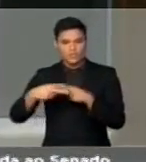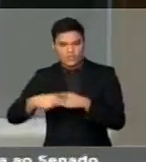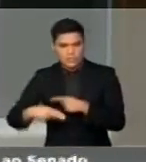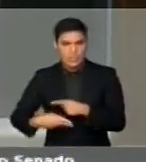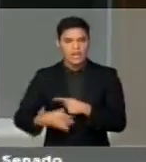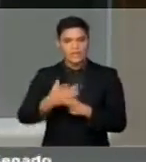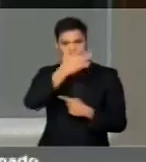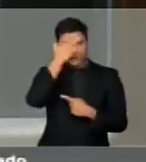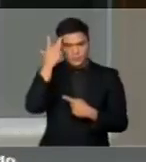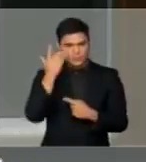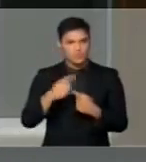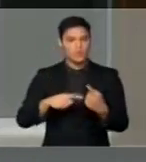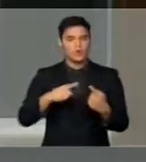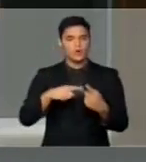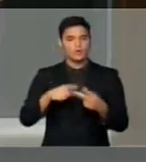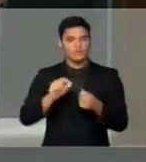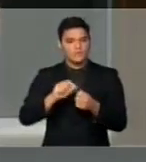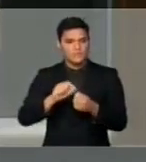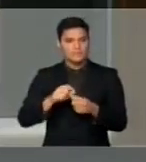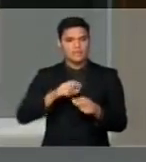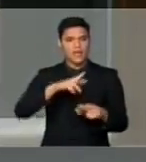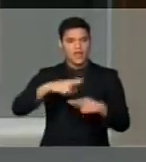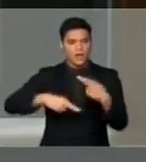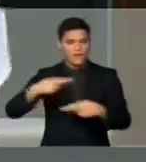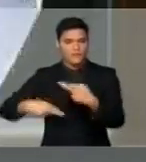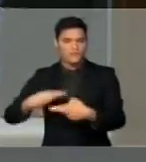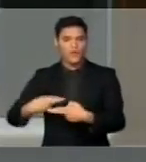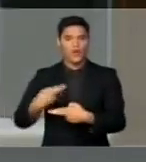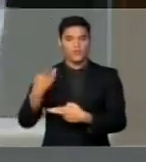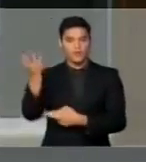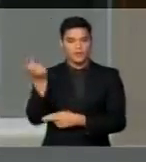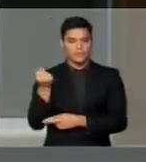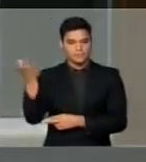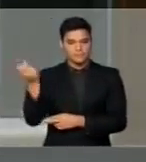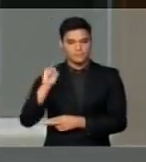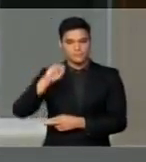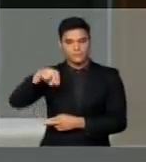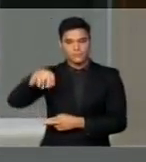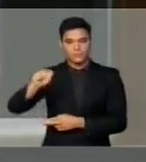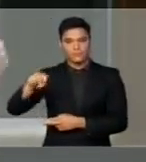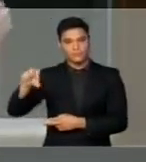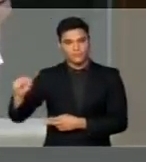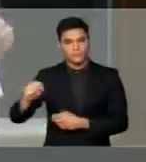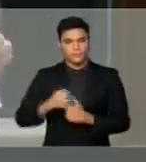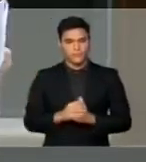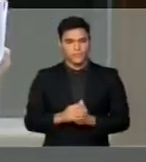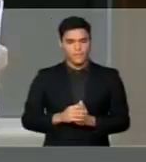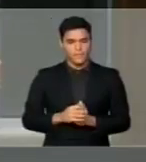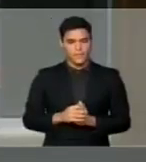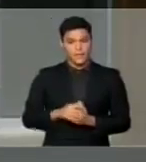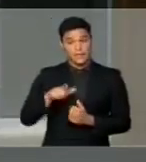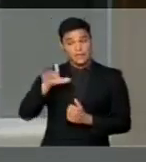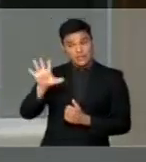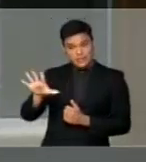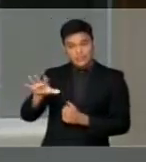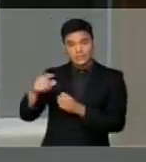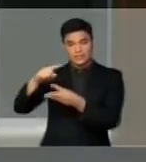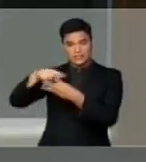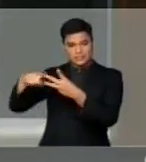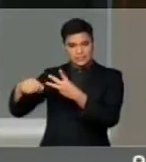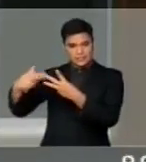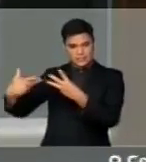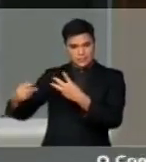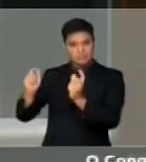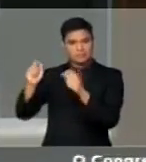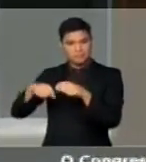com pessoal e fazer a reforma da Previdência. Tudo na contramão do que seria para a maioria